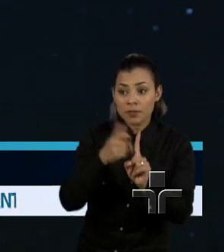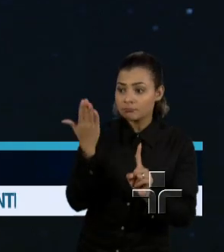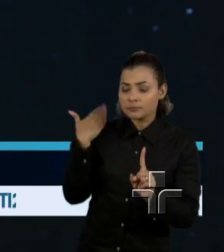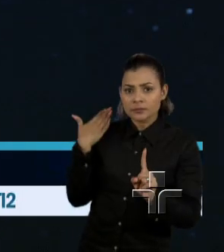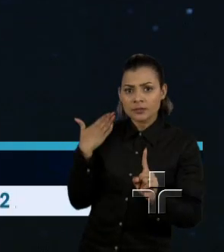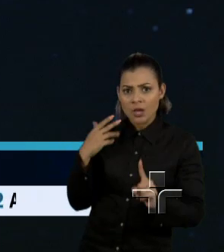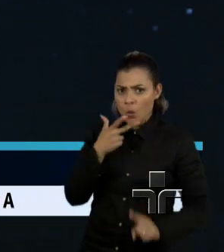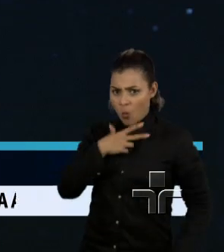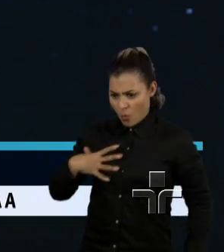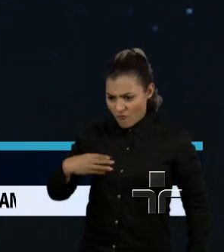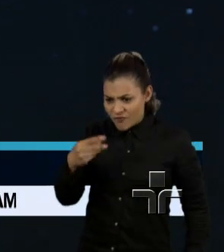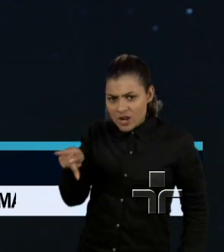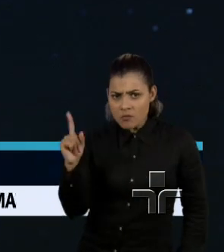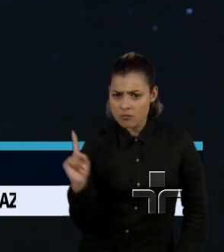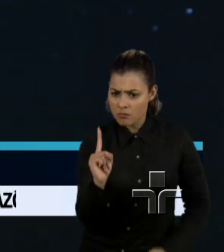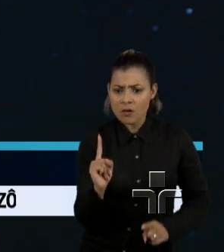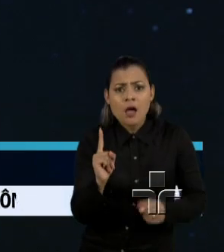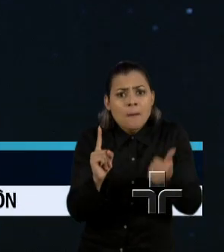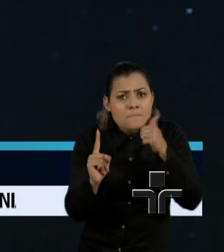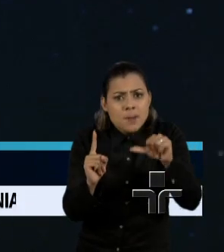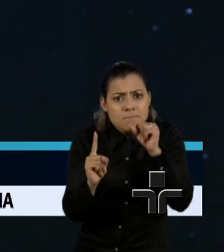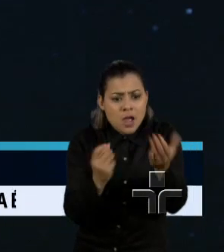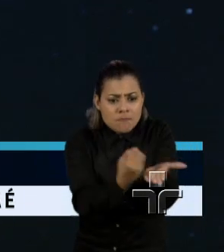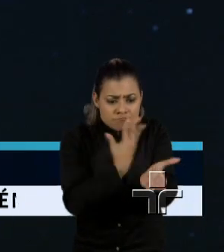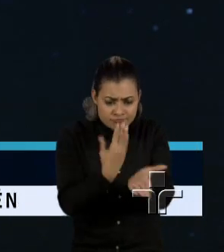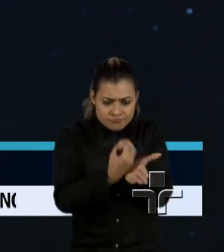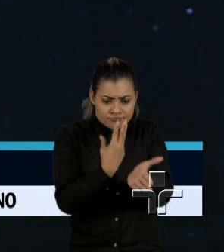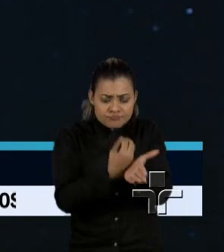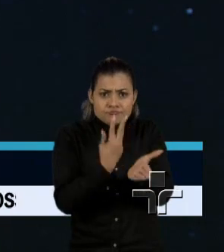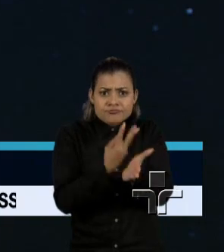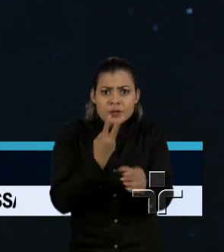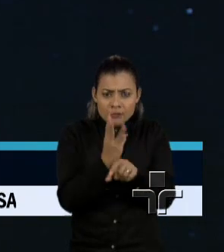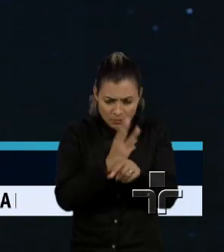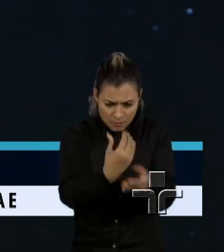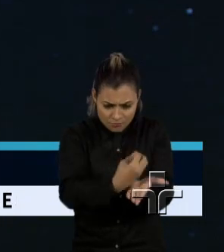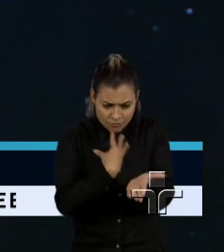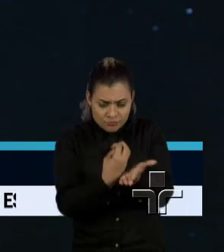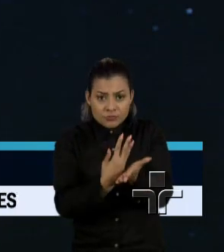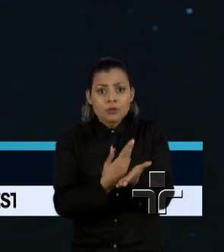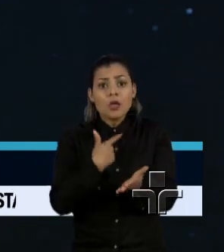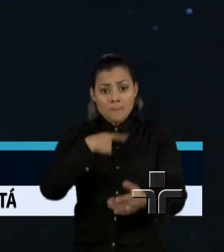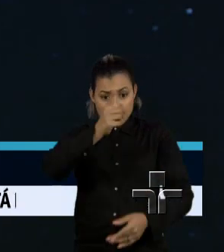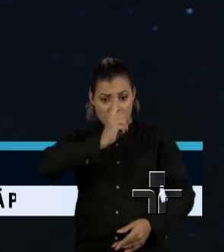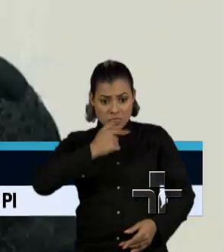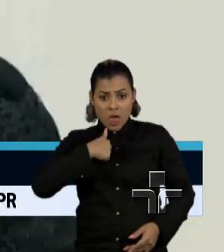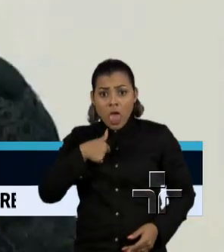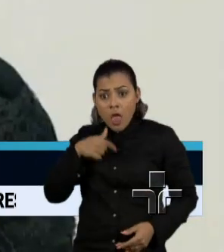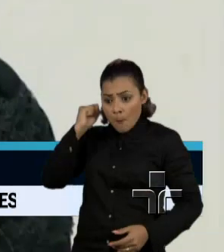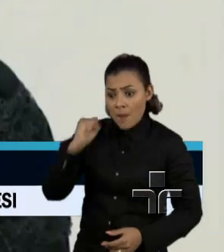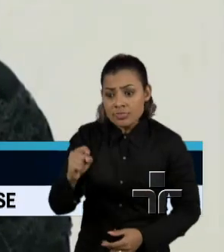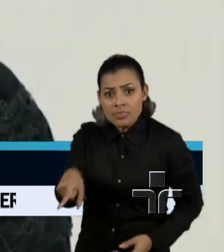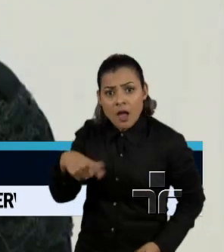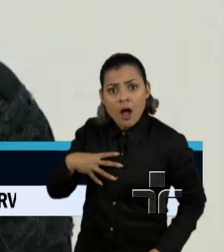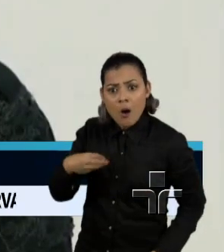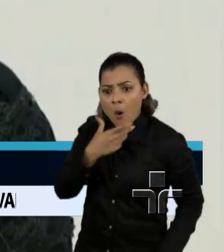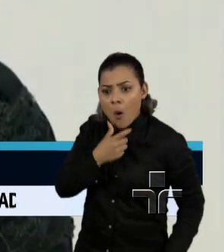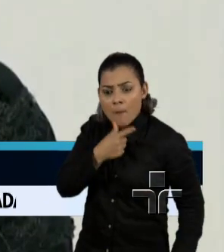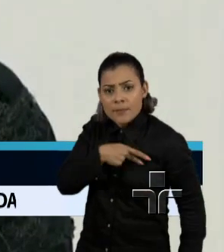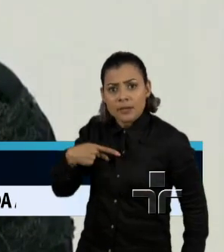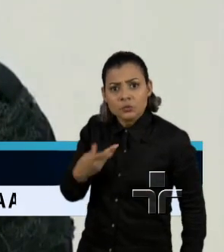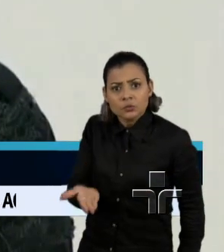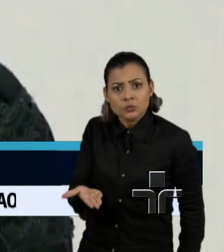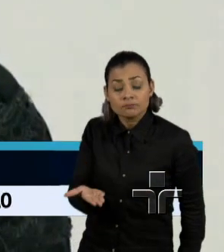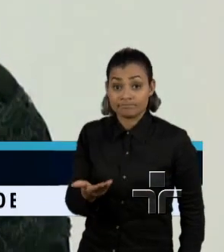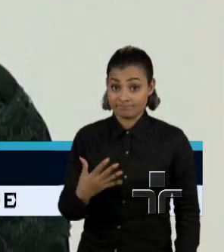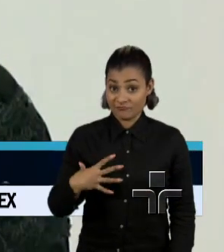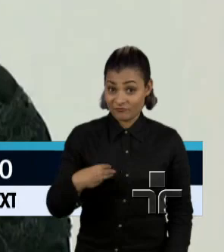filhos disse à polícia ter recebido mensagens do celular de Flor de Lis pedindo que ele matasse a vítima. Os filhos da